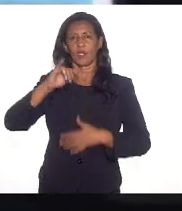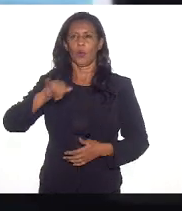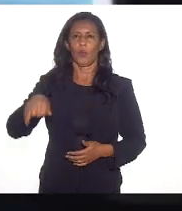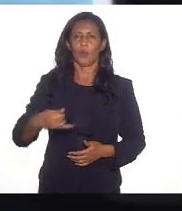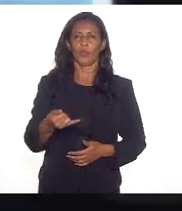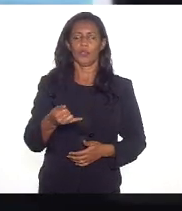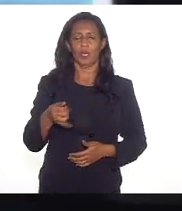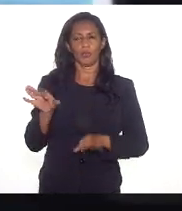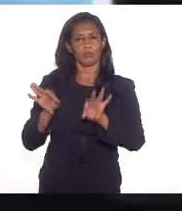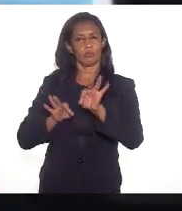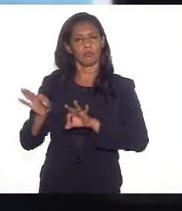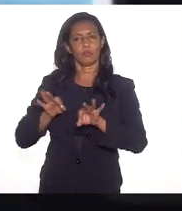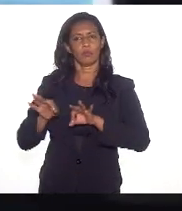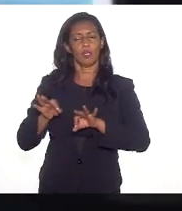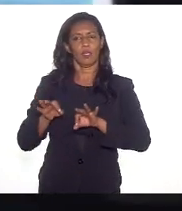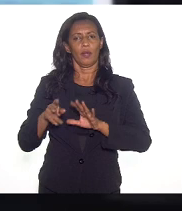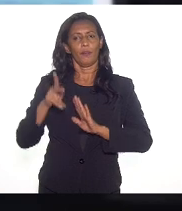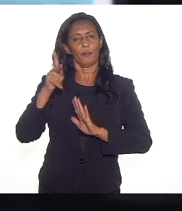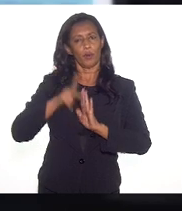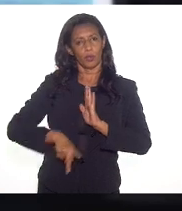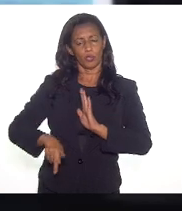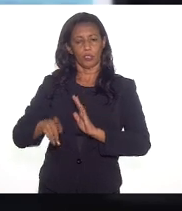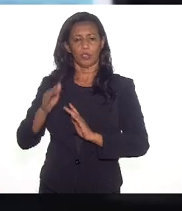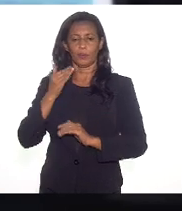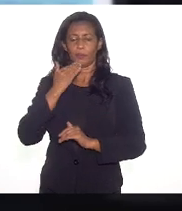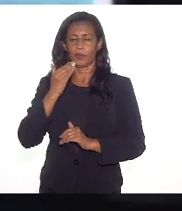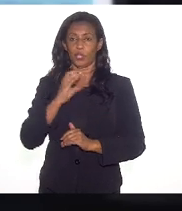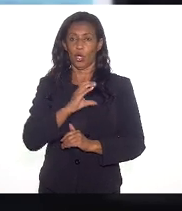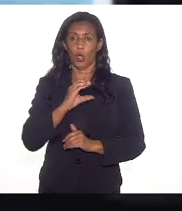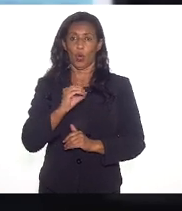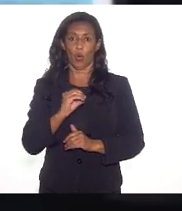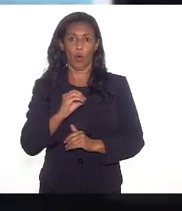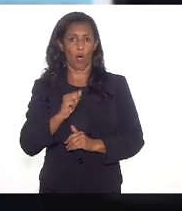parabenizar o projeto. De antemão, já peço coautoria.